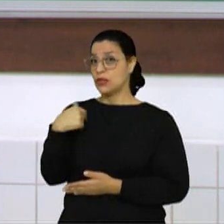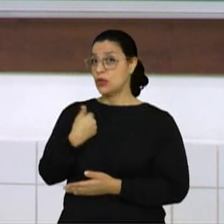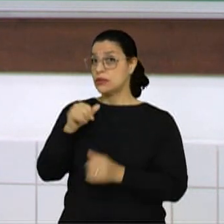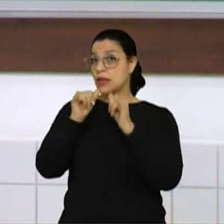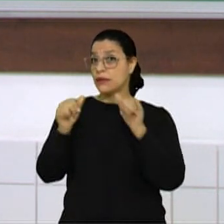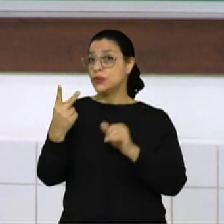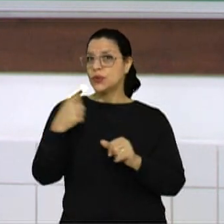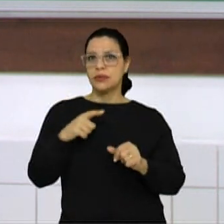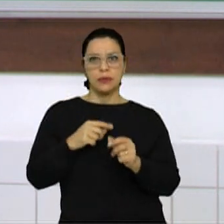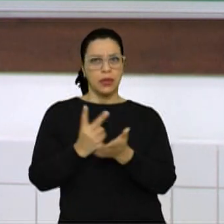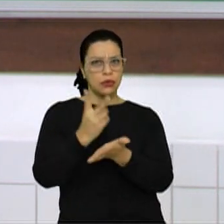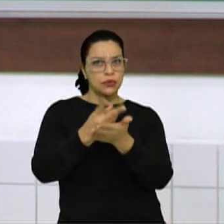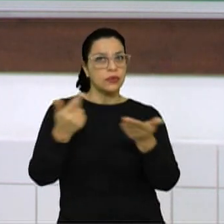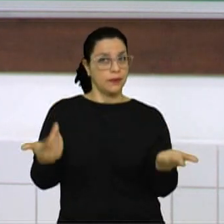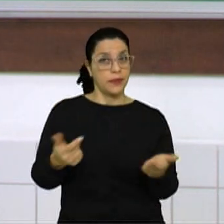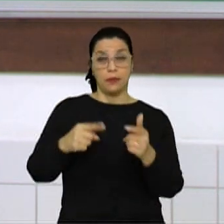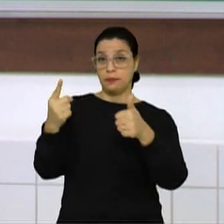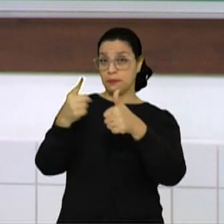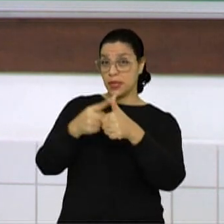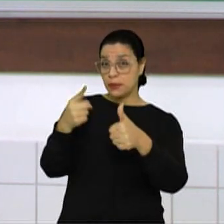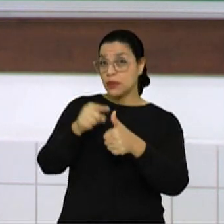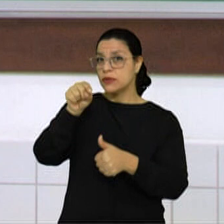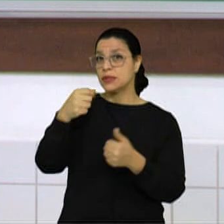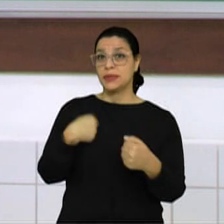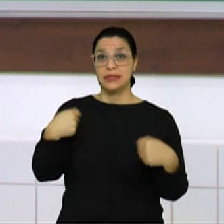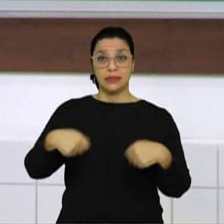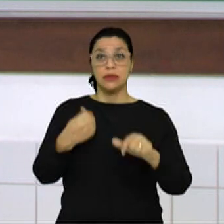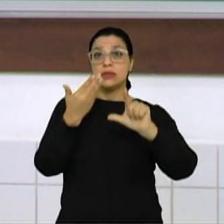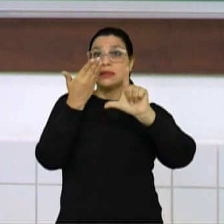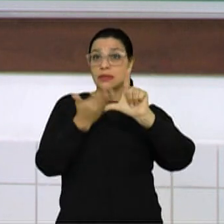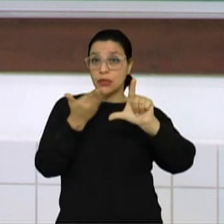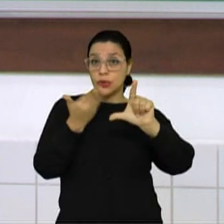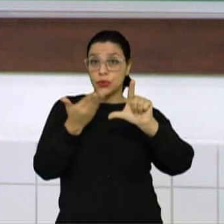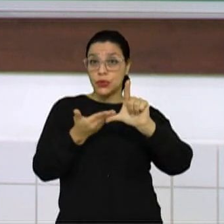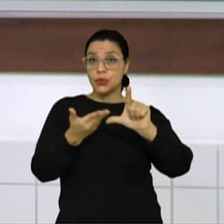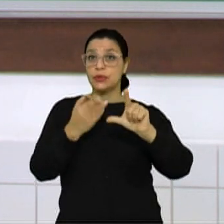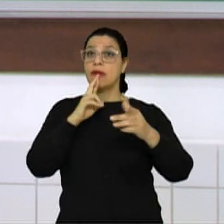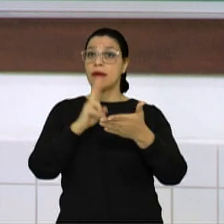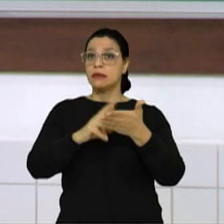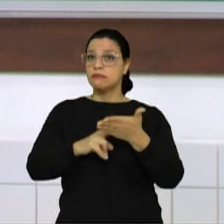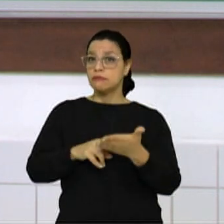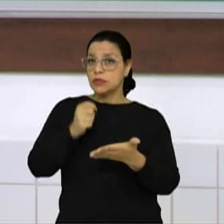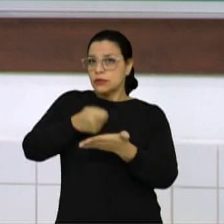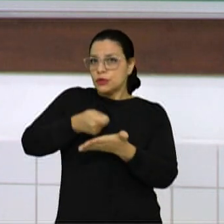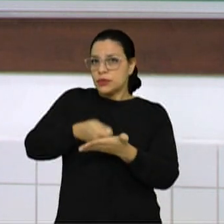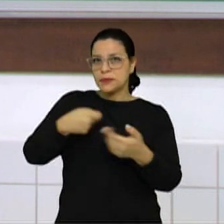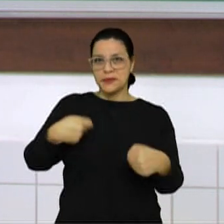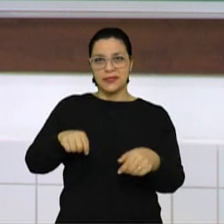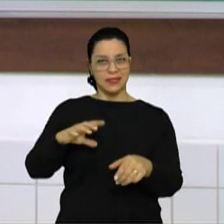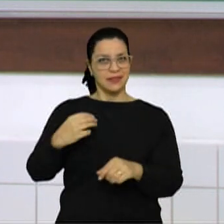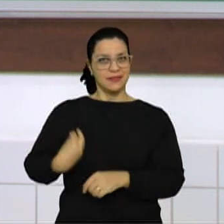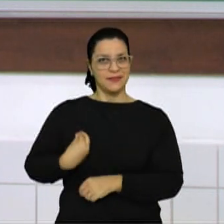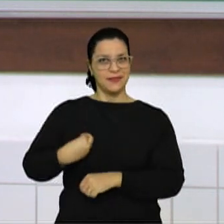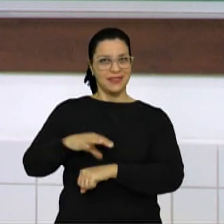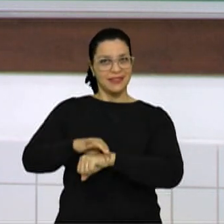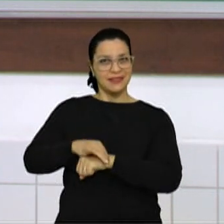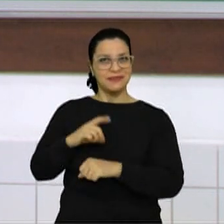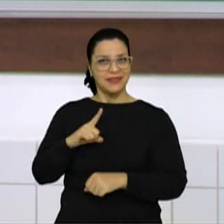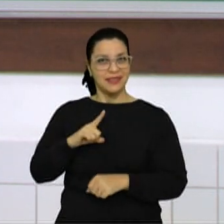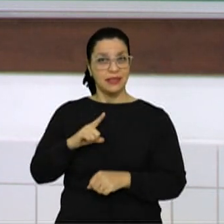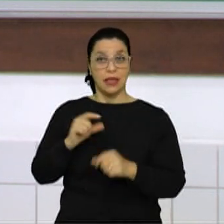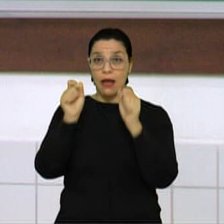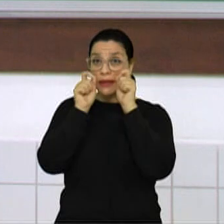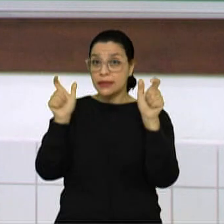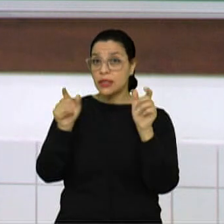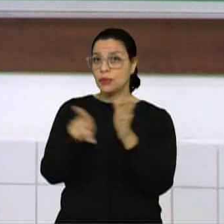2 recadinhos para você. O primeiro deles é: vá até o Class, faça suas atividades obrigatórias e garanta sua presença. Preste